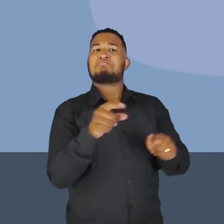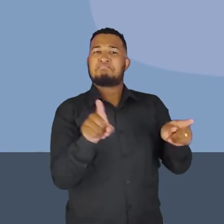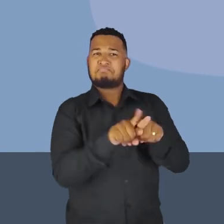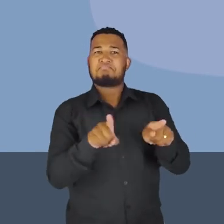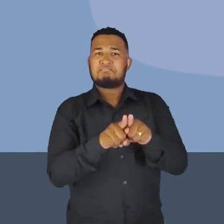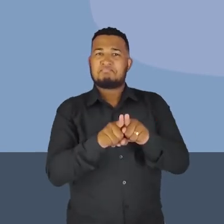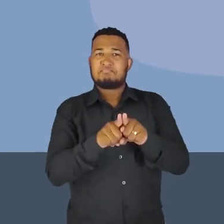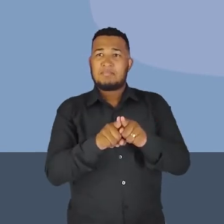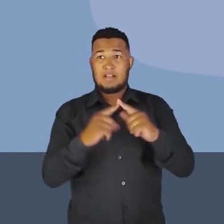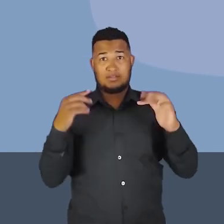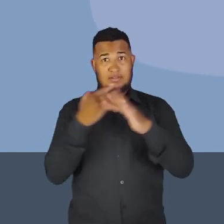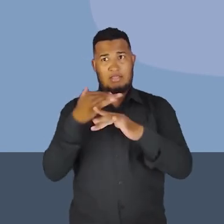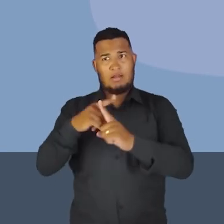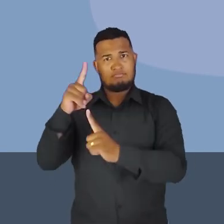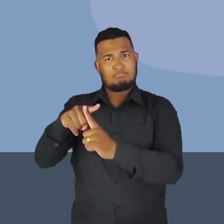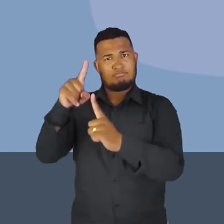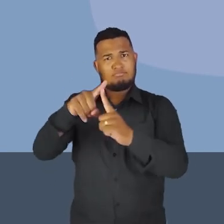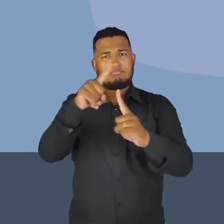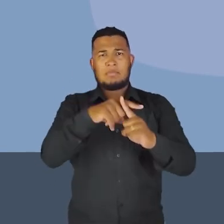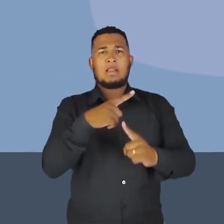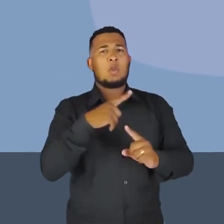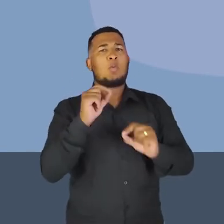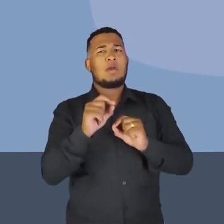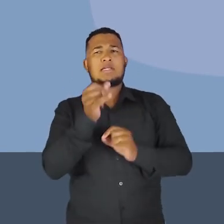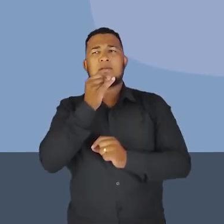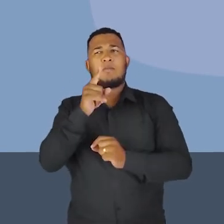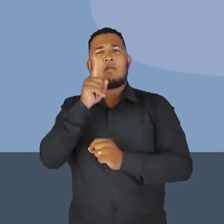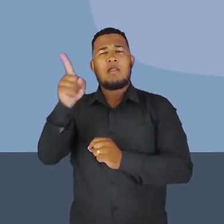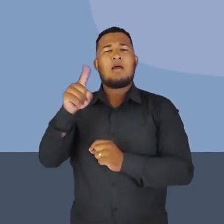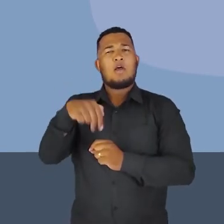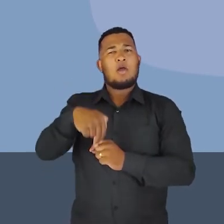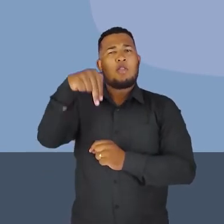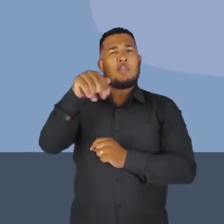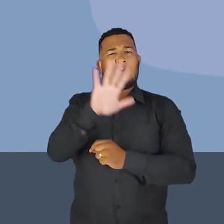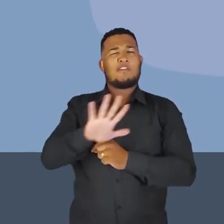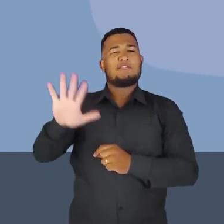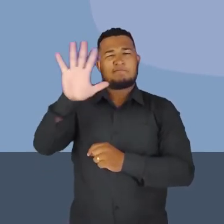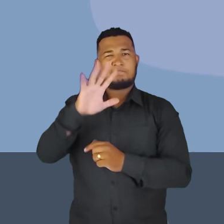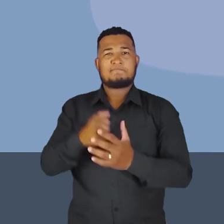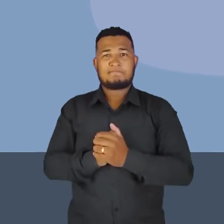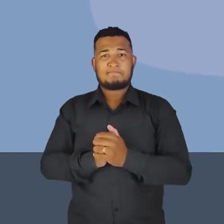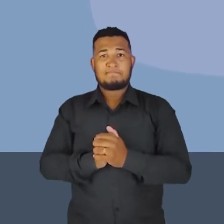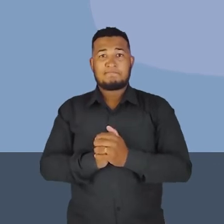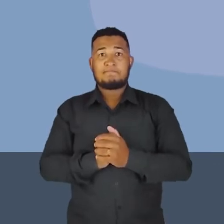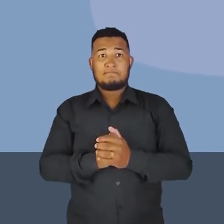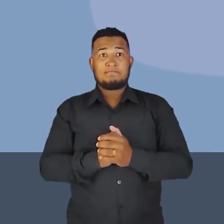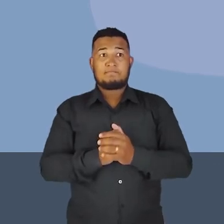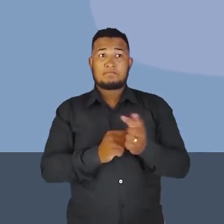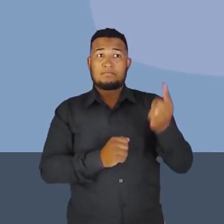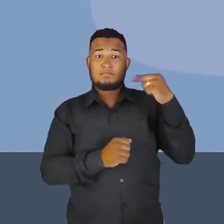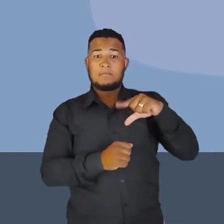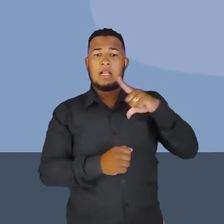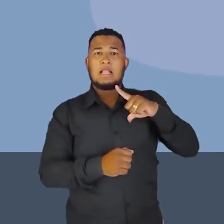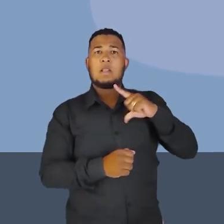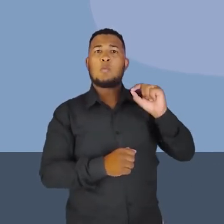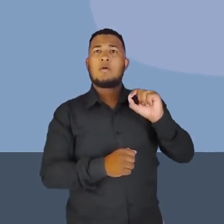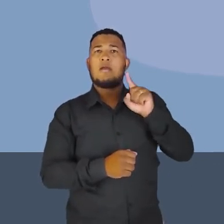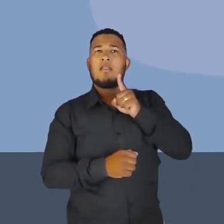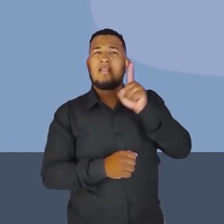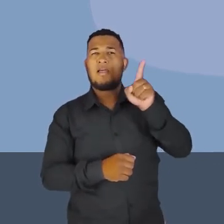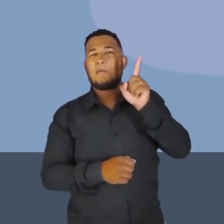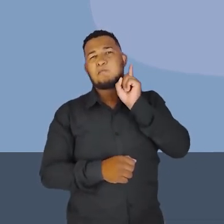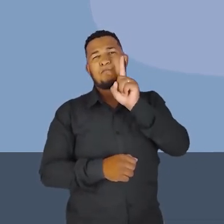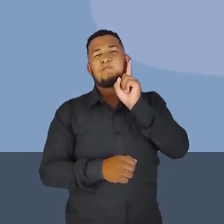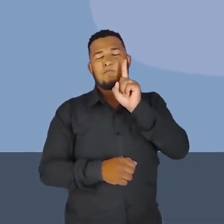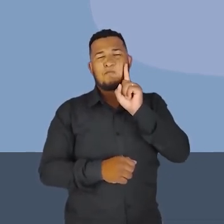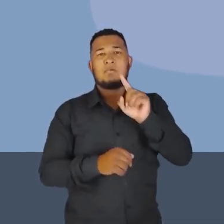de cidades, a gente pode citar Las Vegas, Porto Seguro e Cancún. Na imagem abaixo, eu trouxe para vocês Las Vegas, né, e Porto Seguro, na